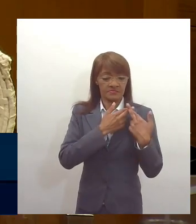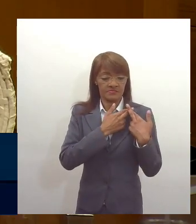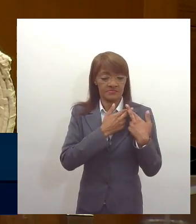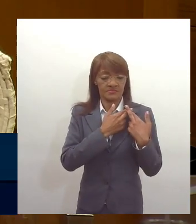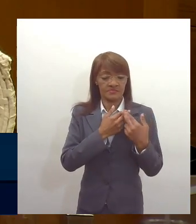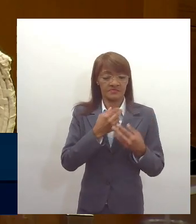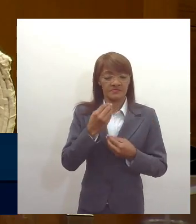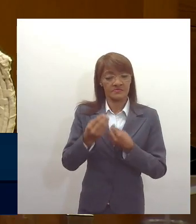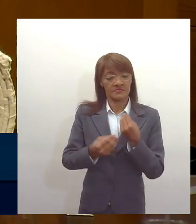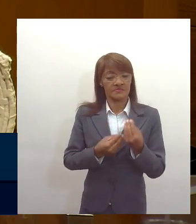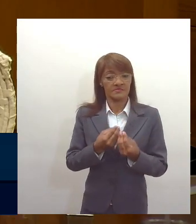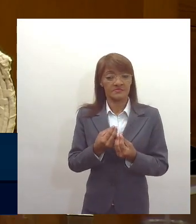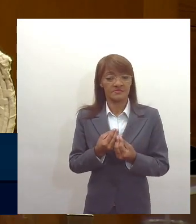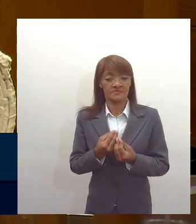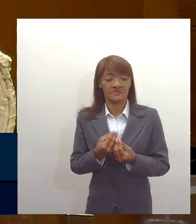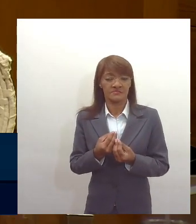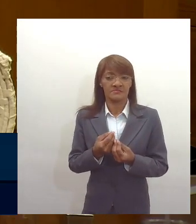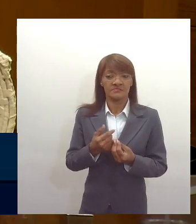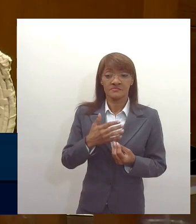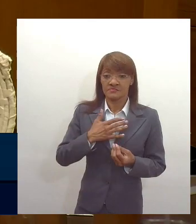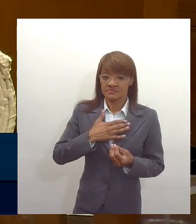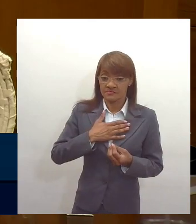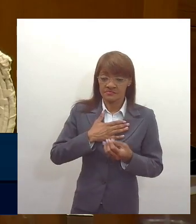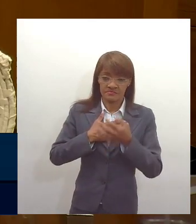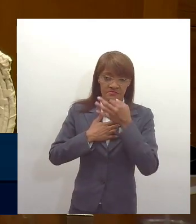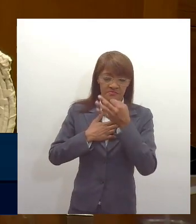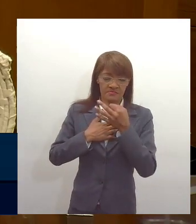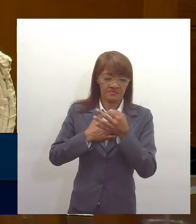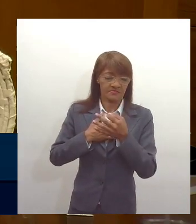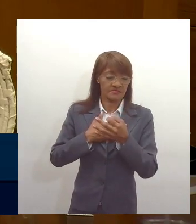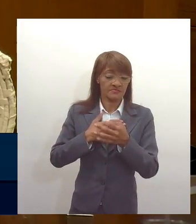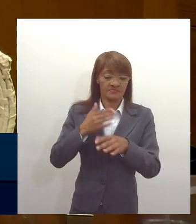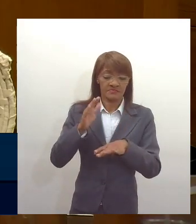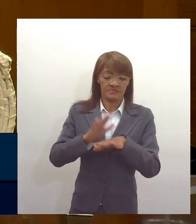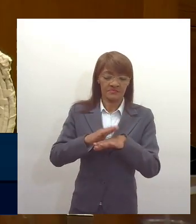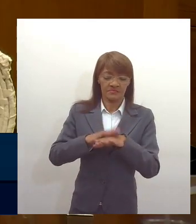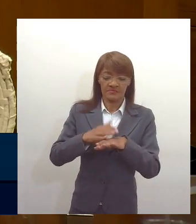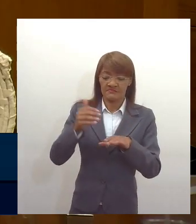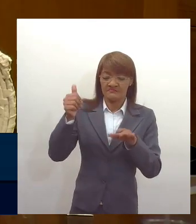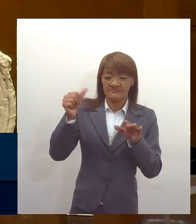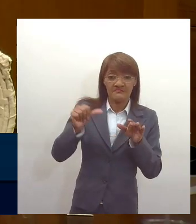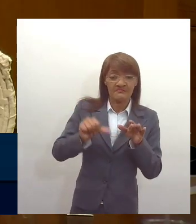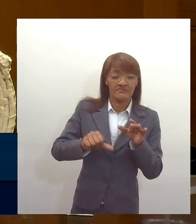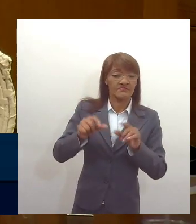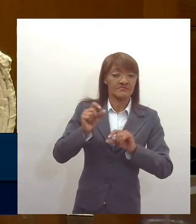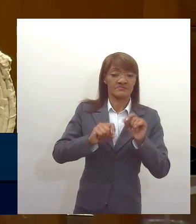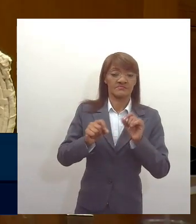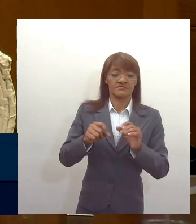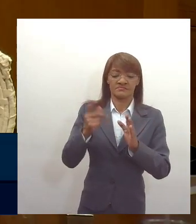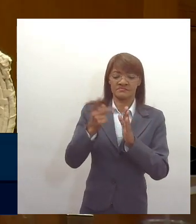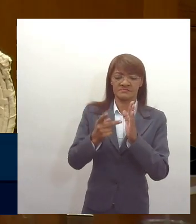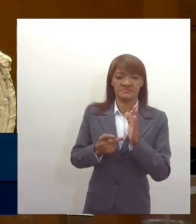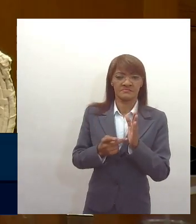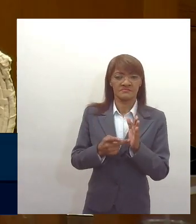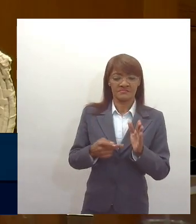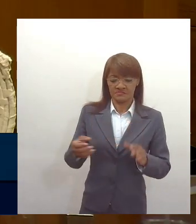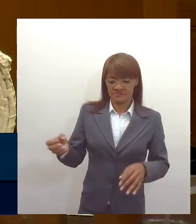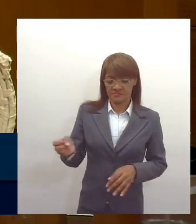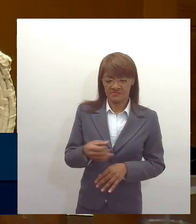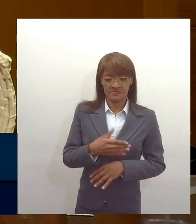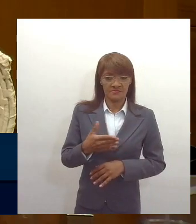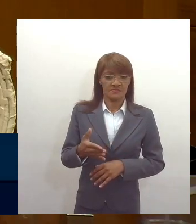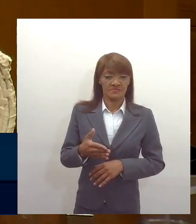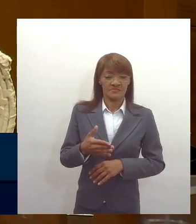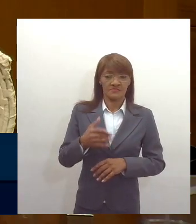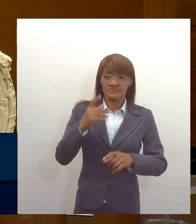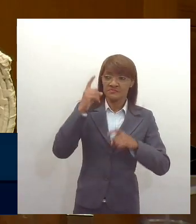mais absurdo é que faz um projeto recente e não se preocupa com a questão de climatização, a